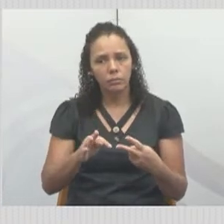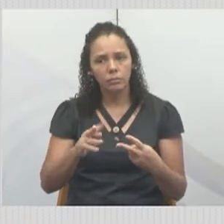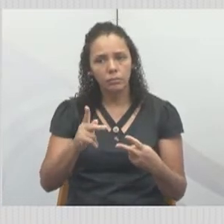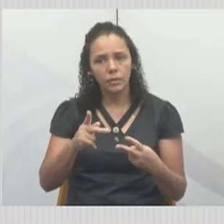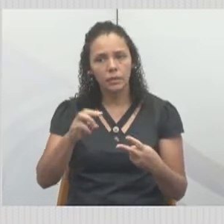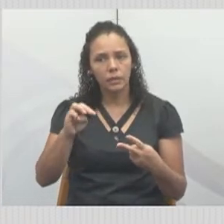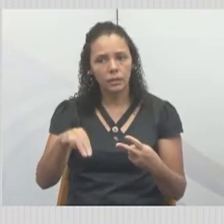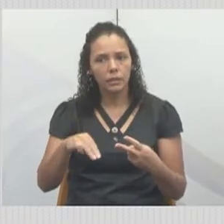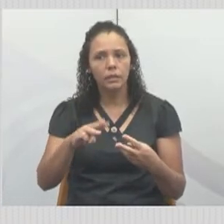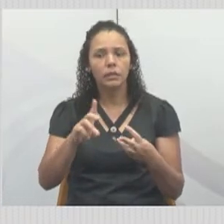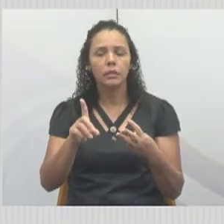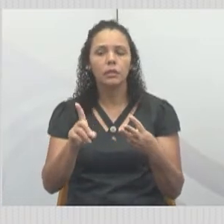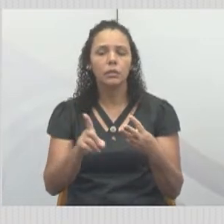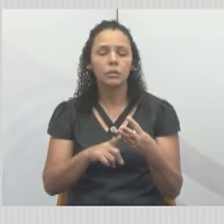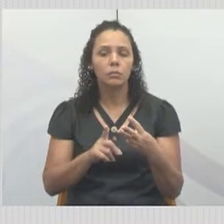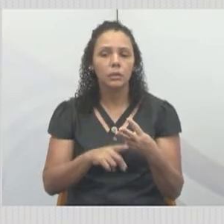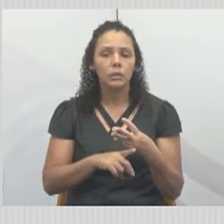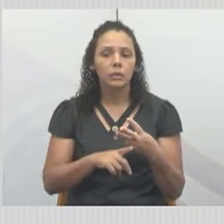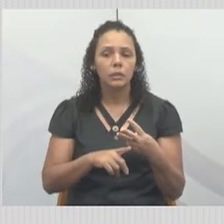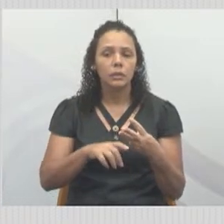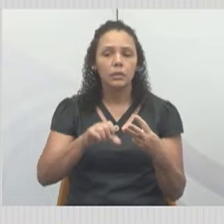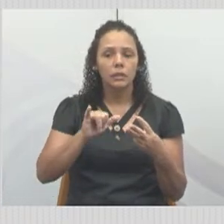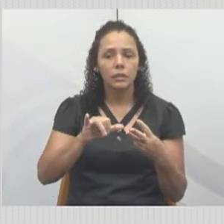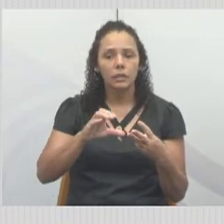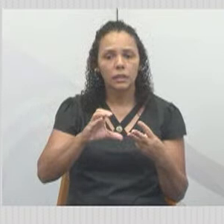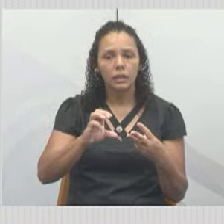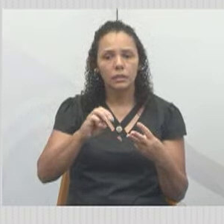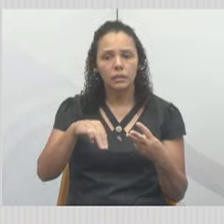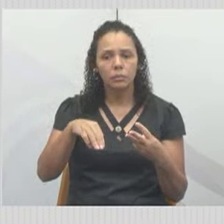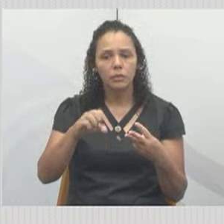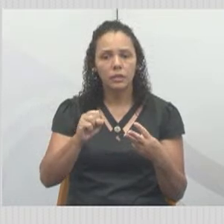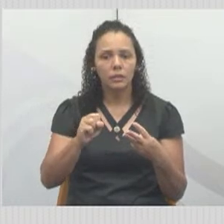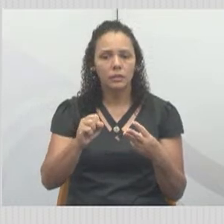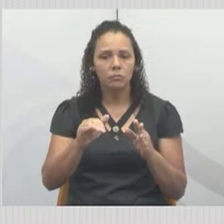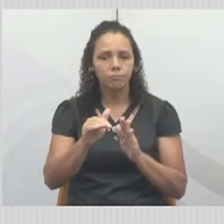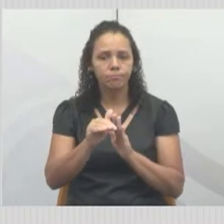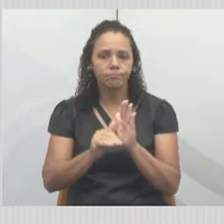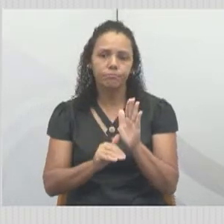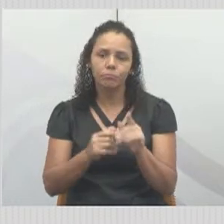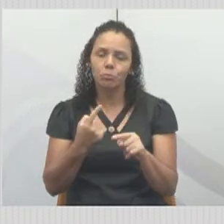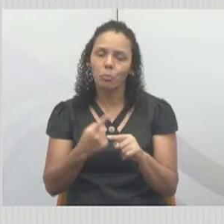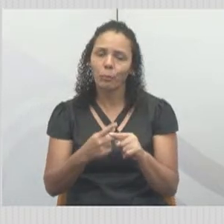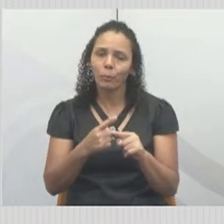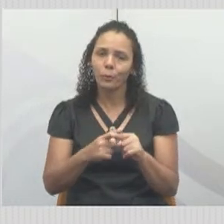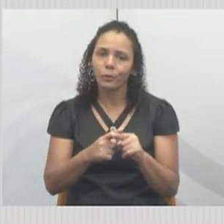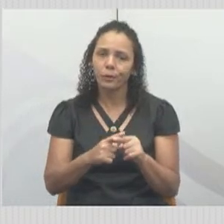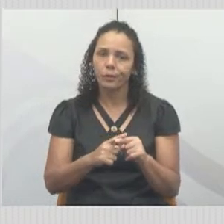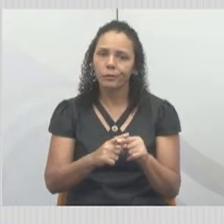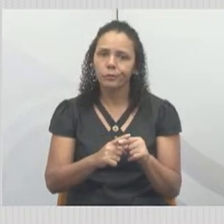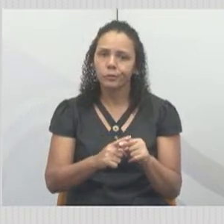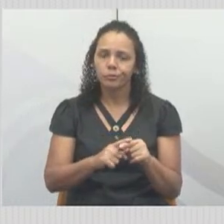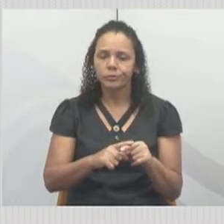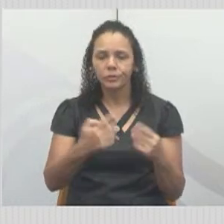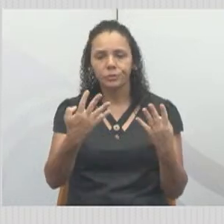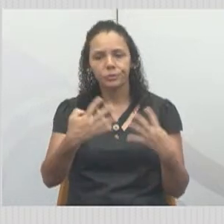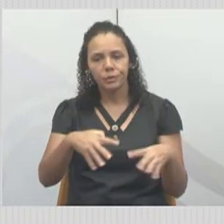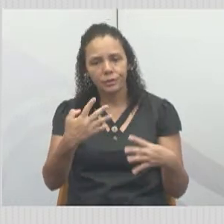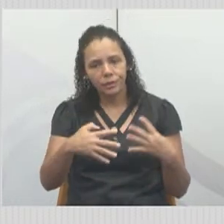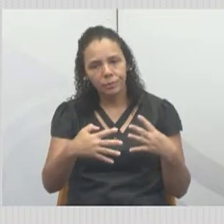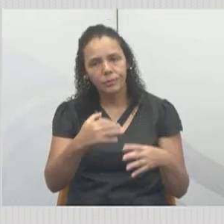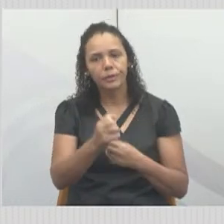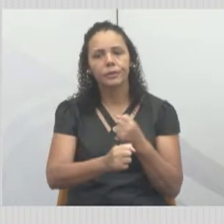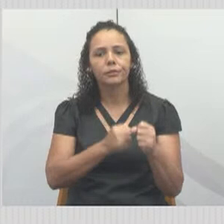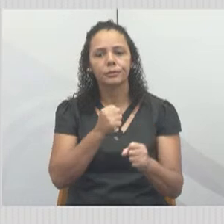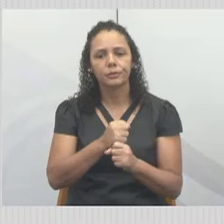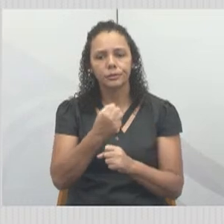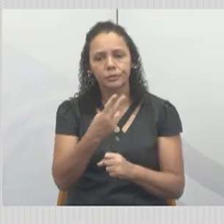gente estima esse ICMS até inferior por conta da frustração que houve neste ano de